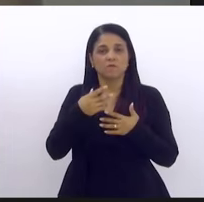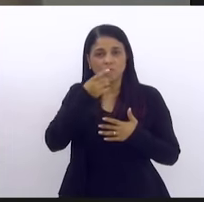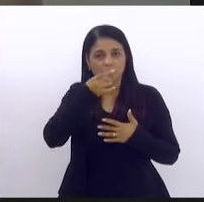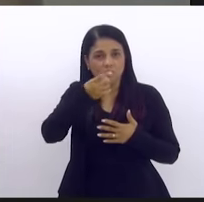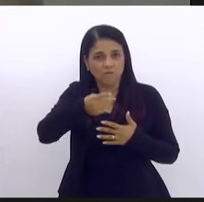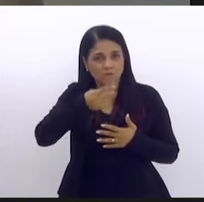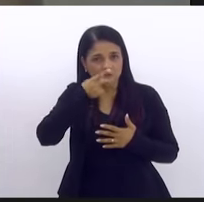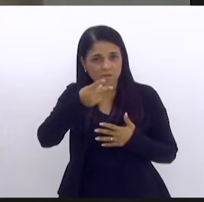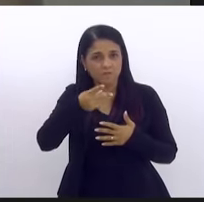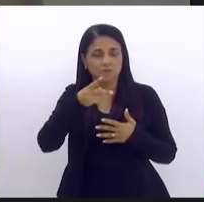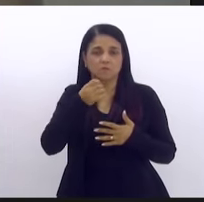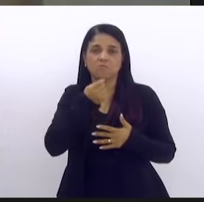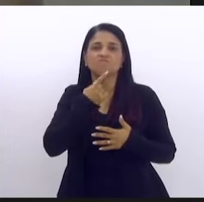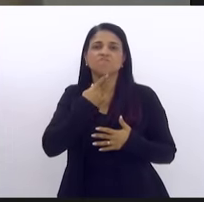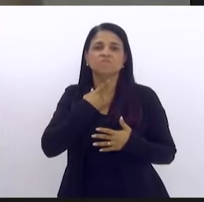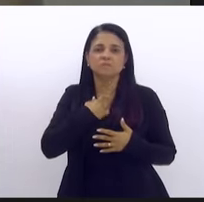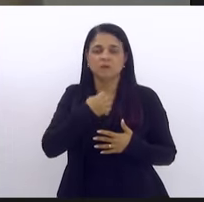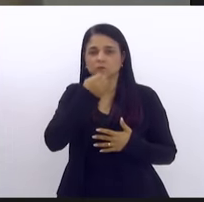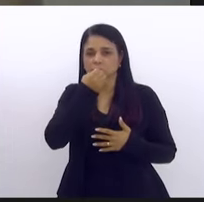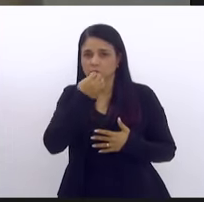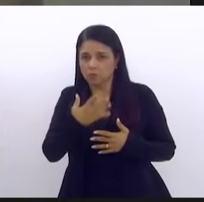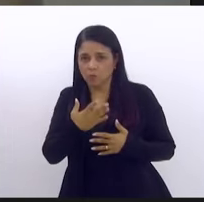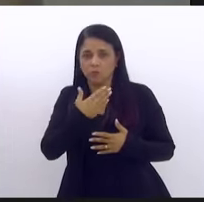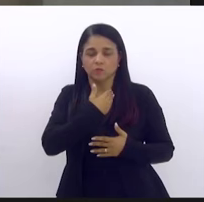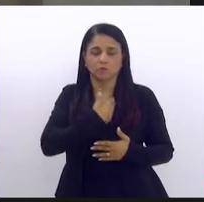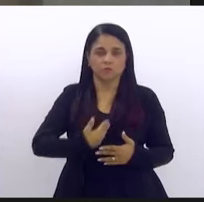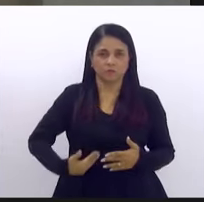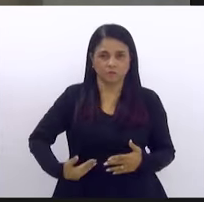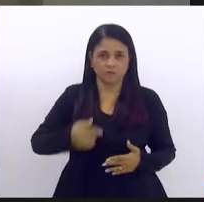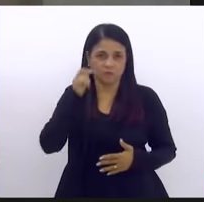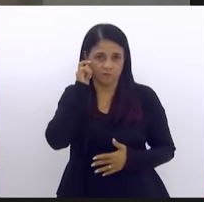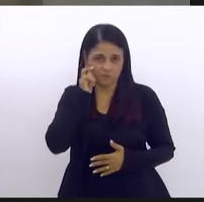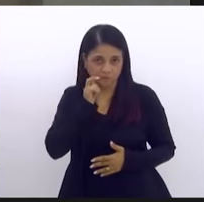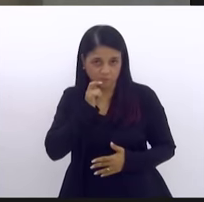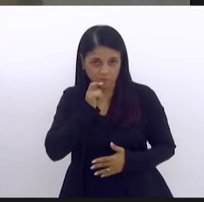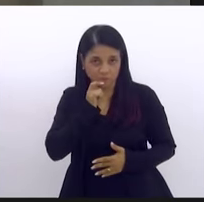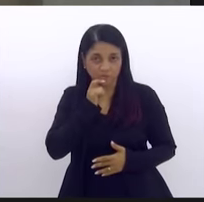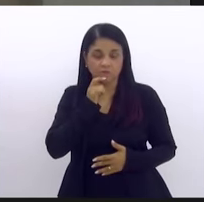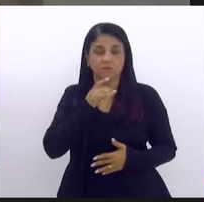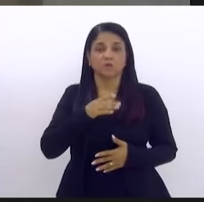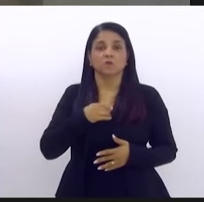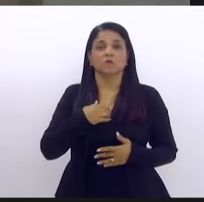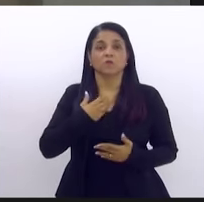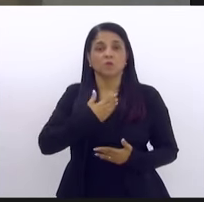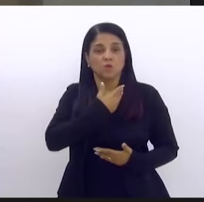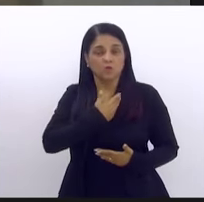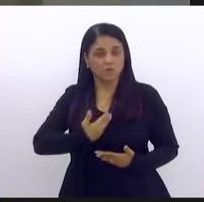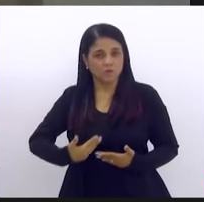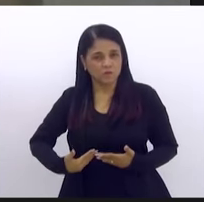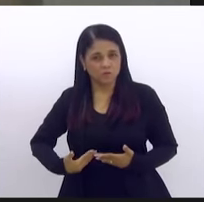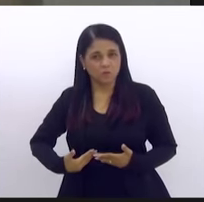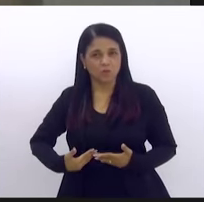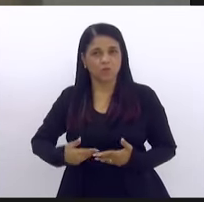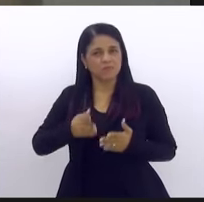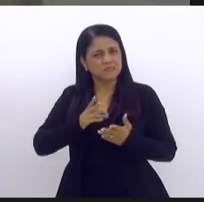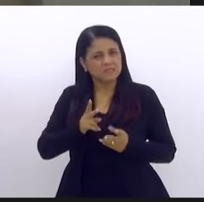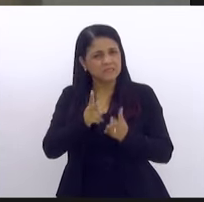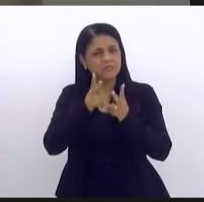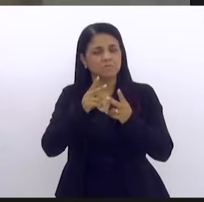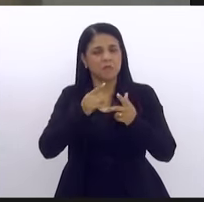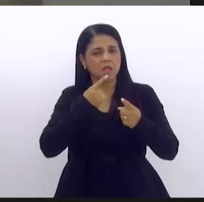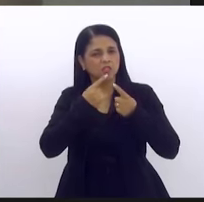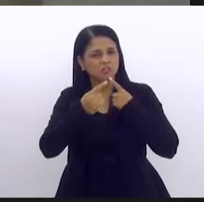boa vontade que sempre teve no nosso governador Cláudio Castro. Governador que está sempre aberto ao